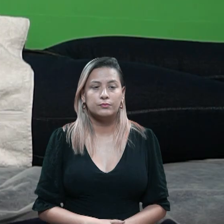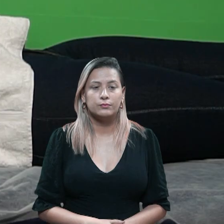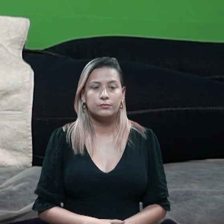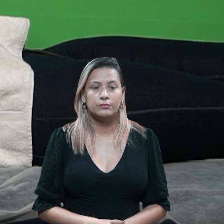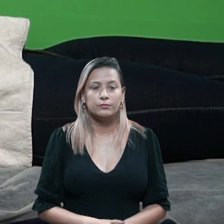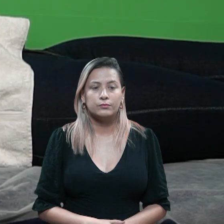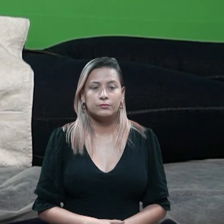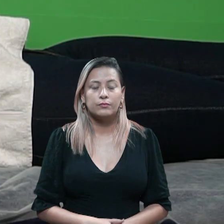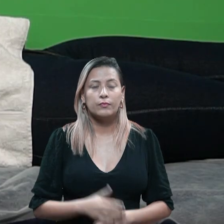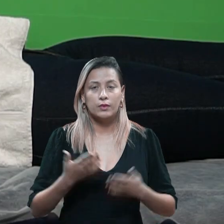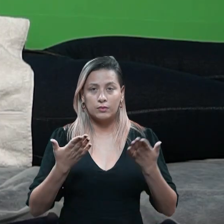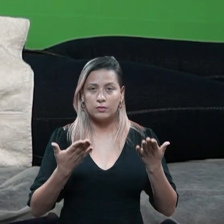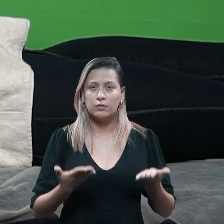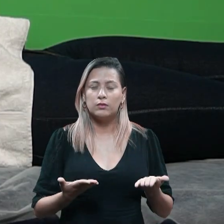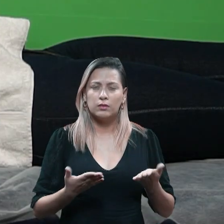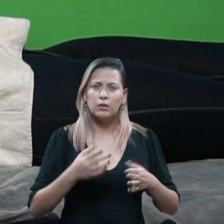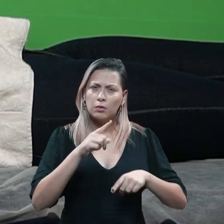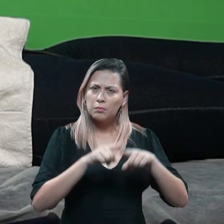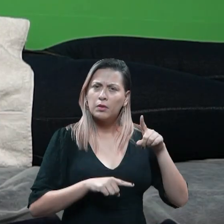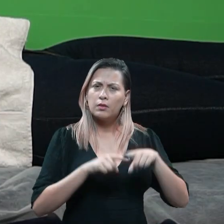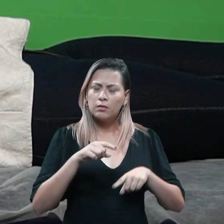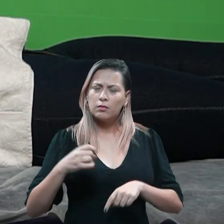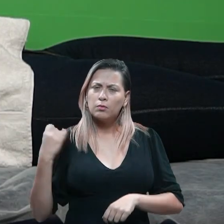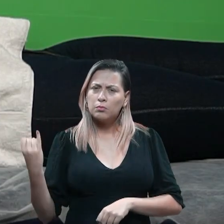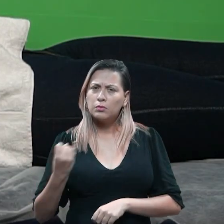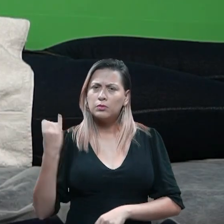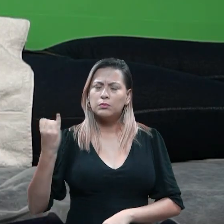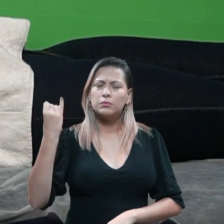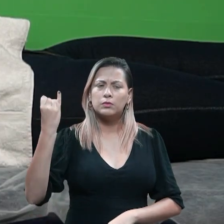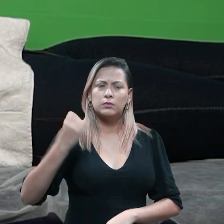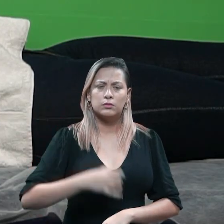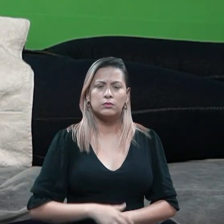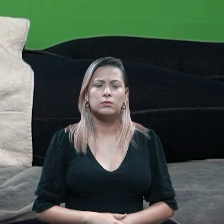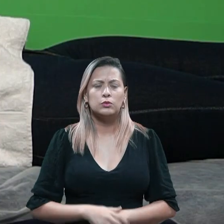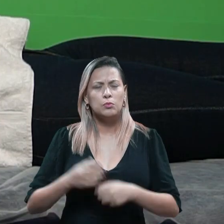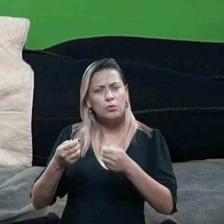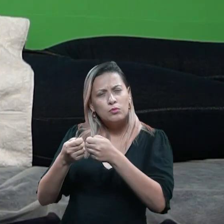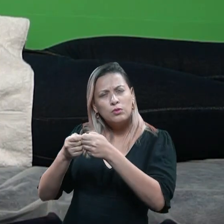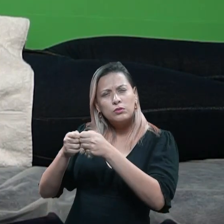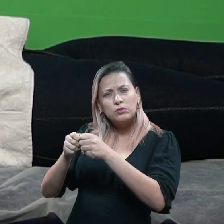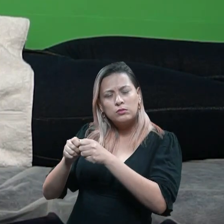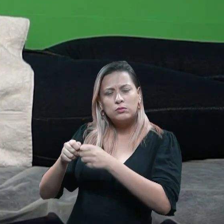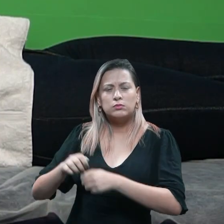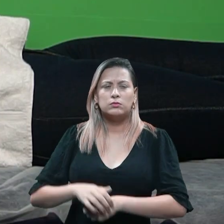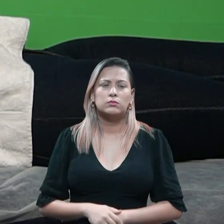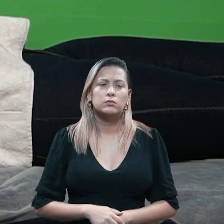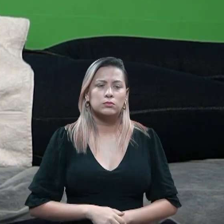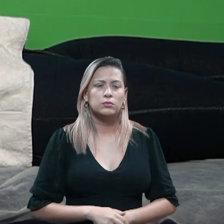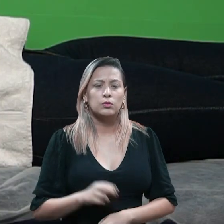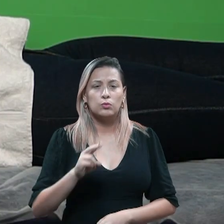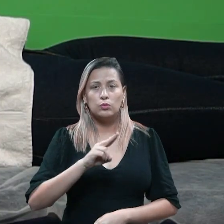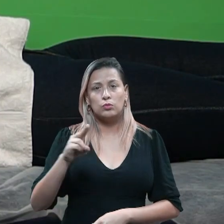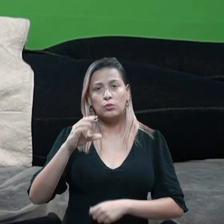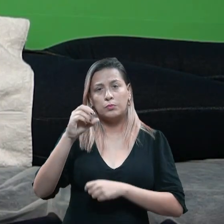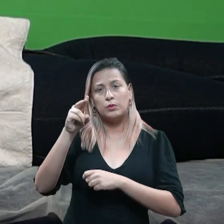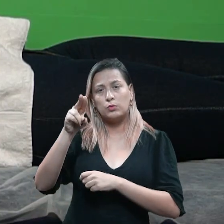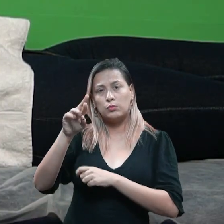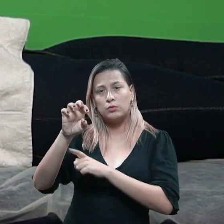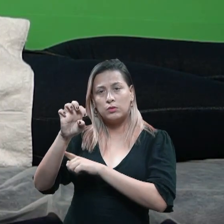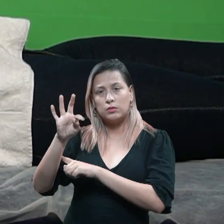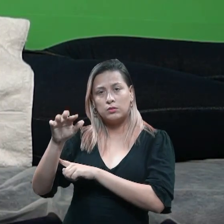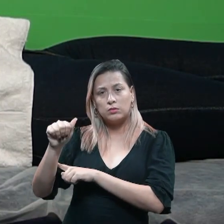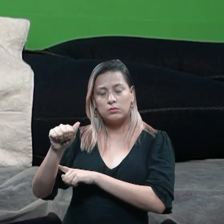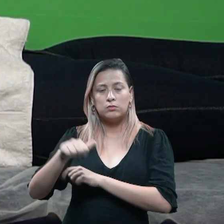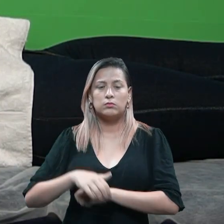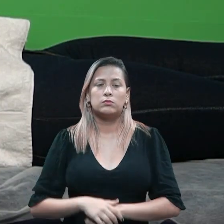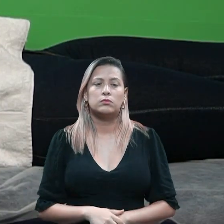Esse aqui é um instrumento muito importante para quando a gente vai fazer a extração. Ele se chama cureta. A